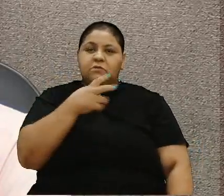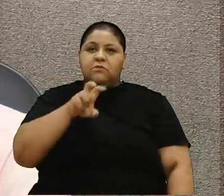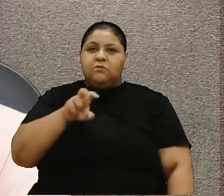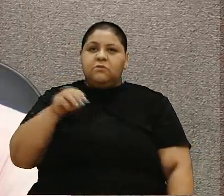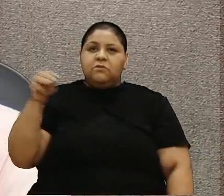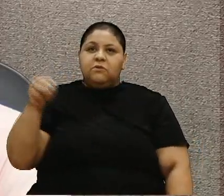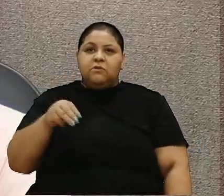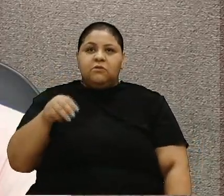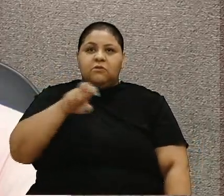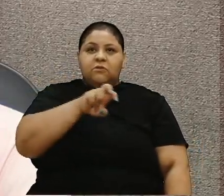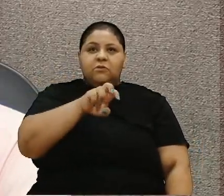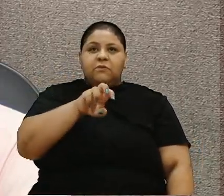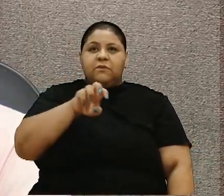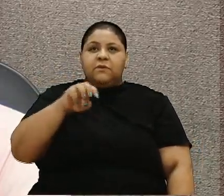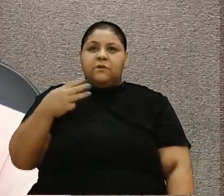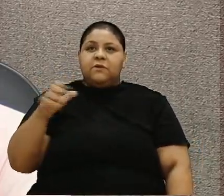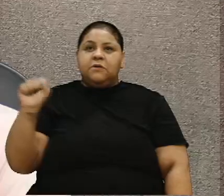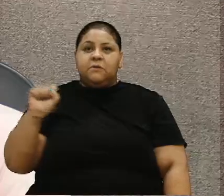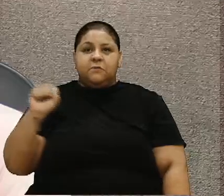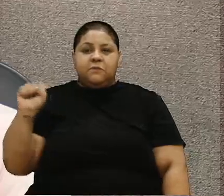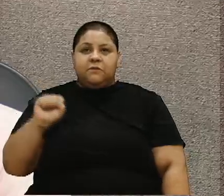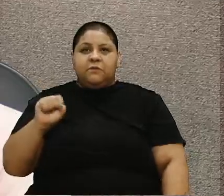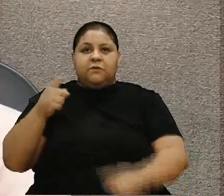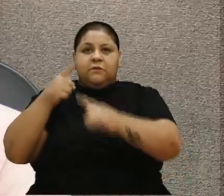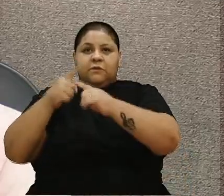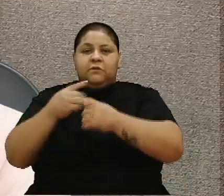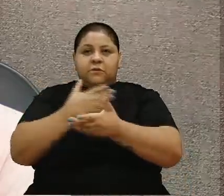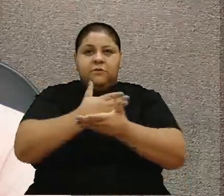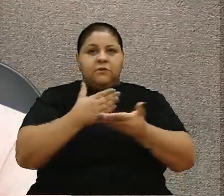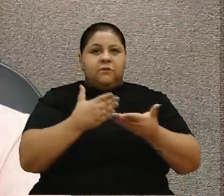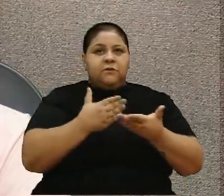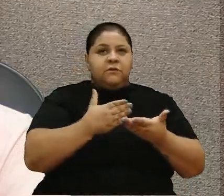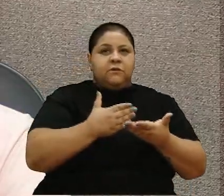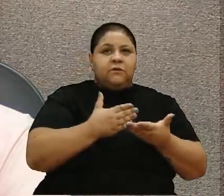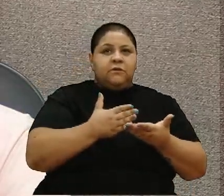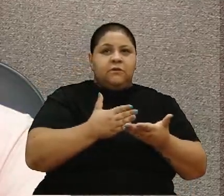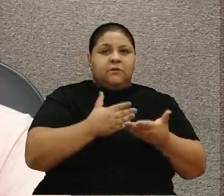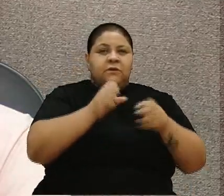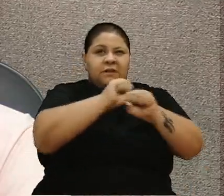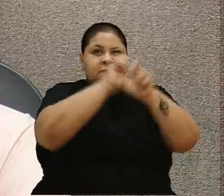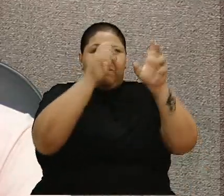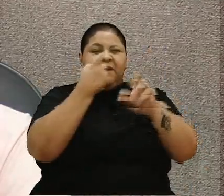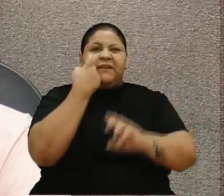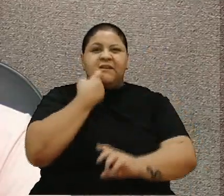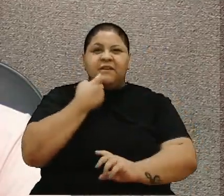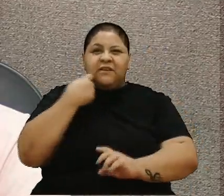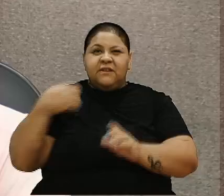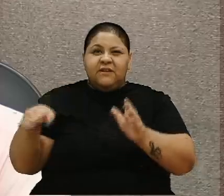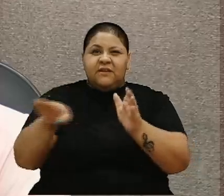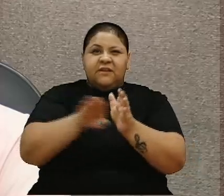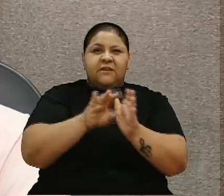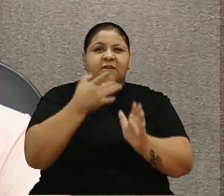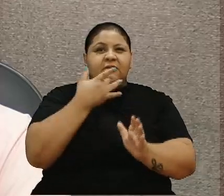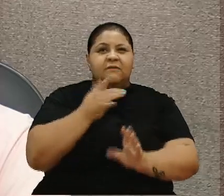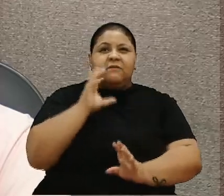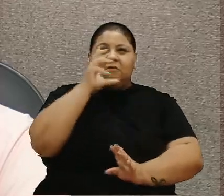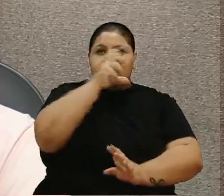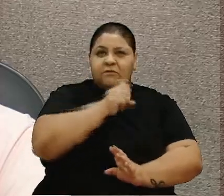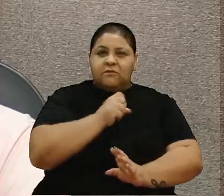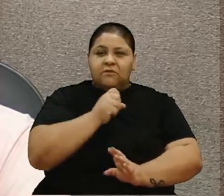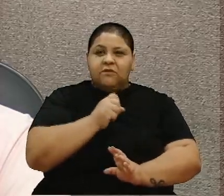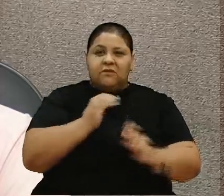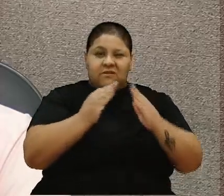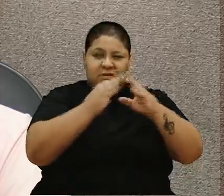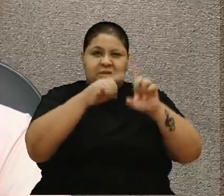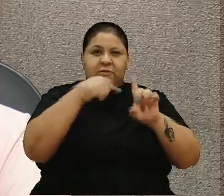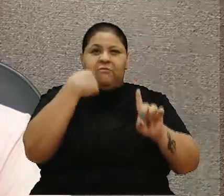e 53 segundos. A prova teve largada na manhã de sexta-feira, da última sexta, chegou na tarde de sábado no Santuário de Nossa Senhora